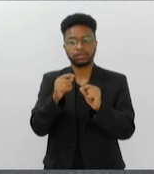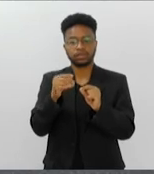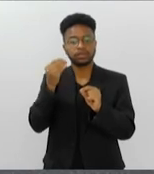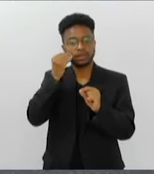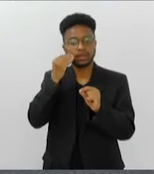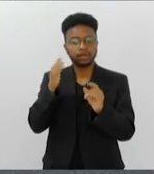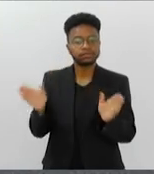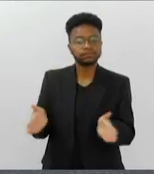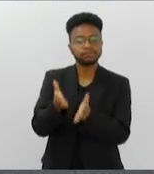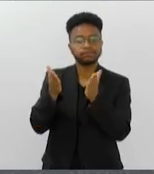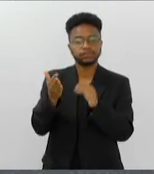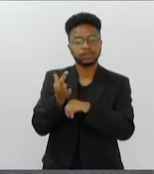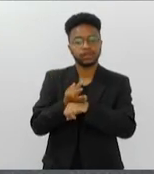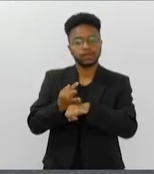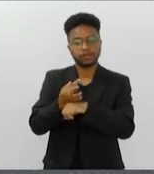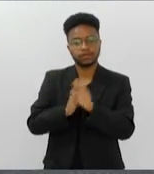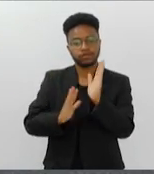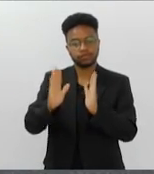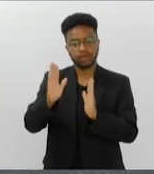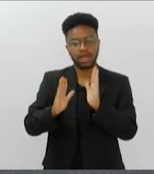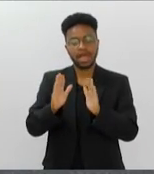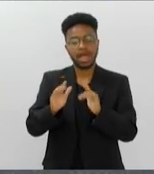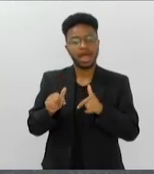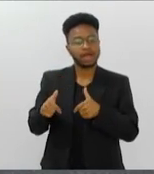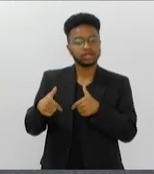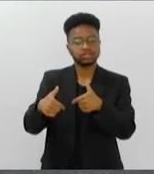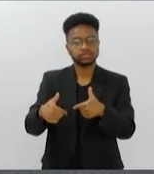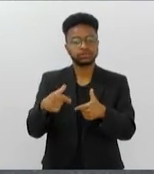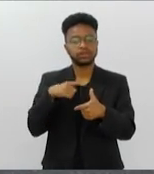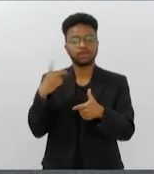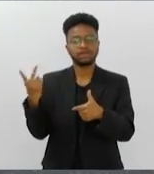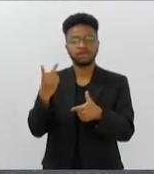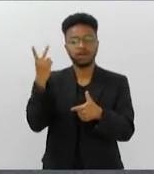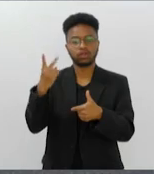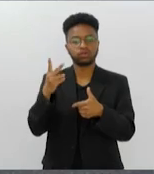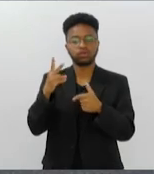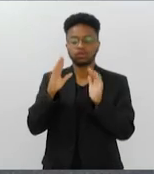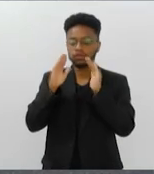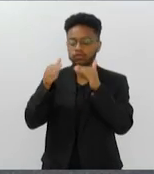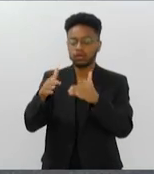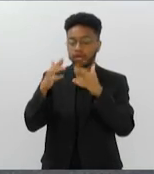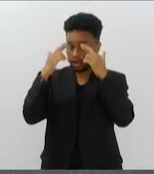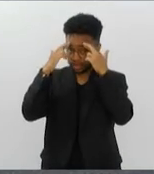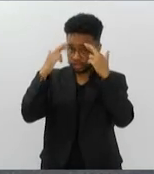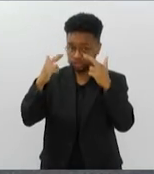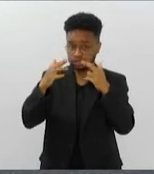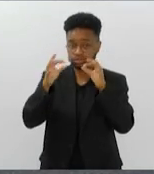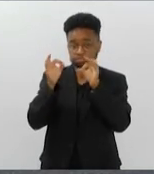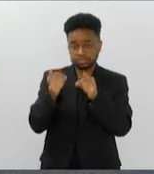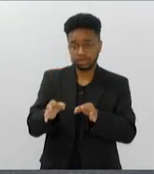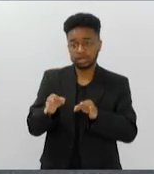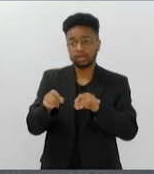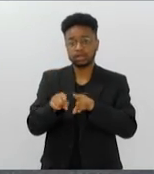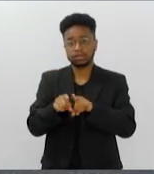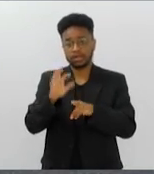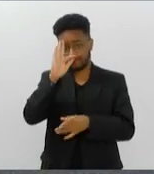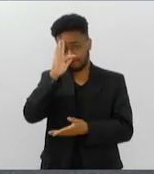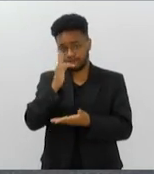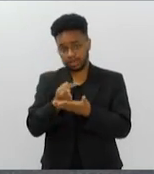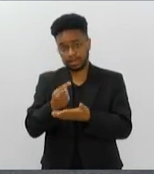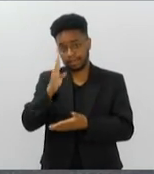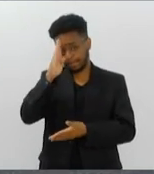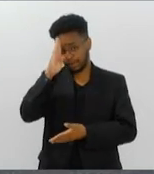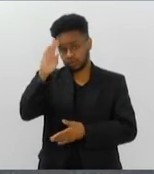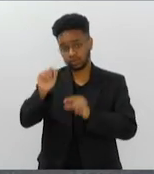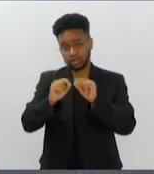nas férias atividades permeadas por valores voltados ao respeito, dignidade, à fé, principalmente tanto com base